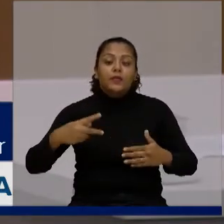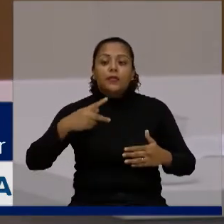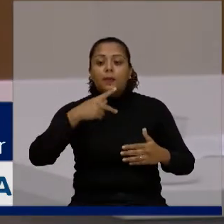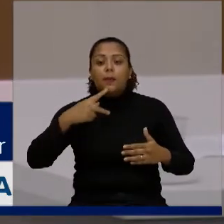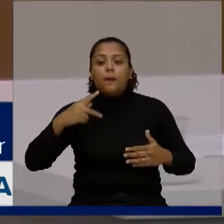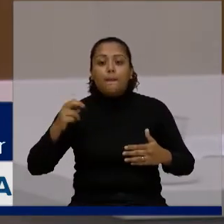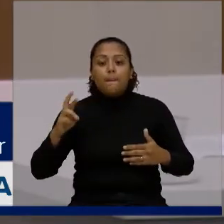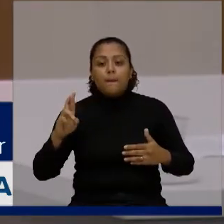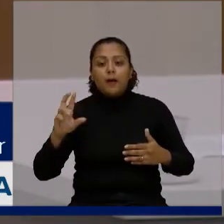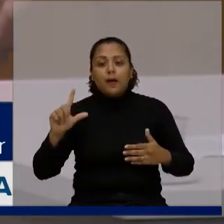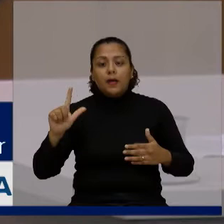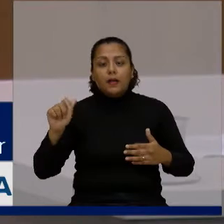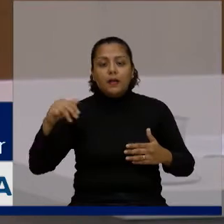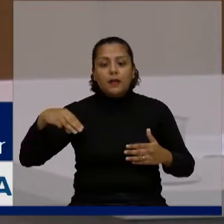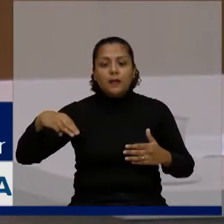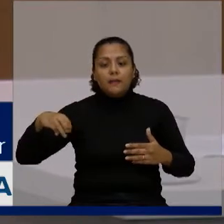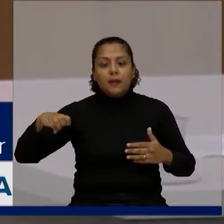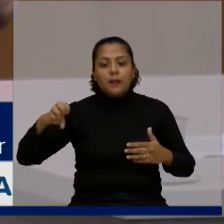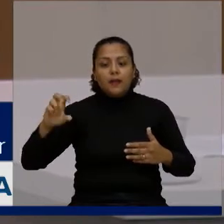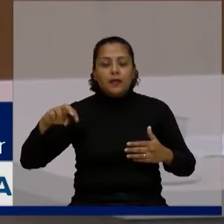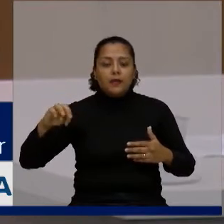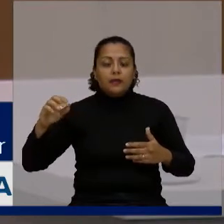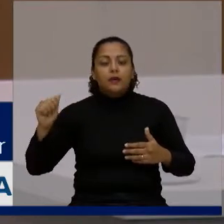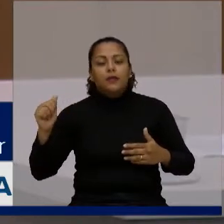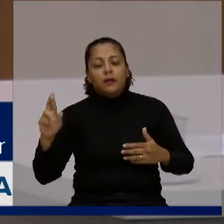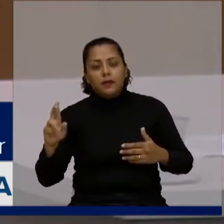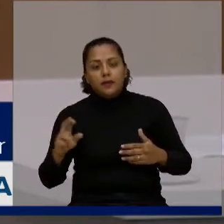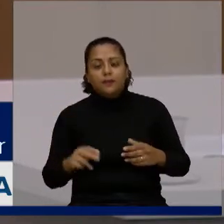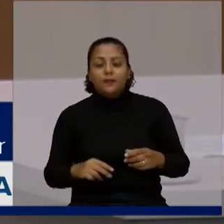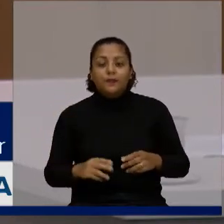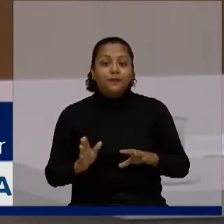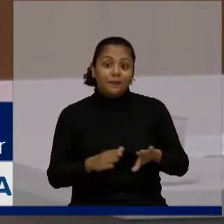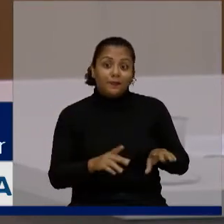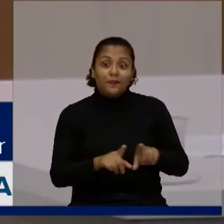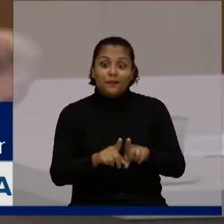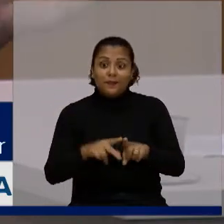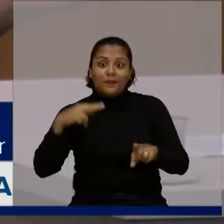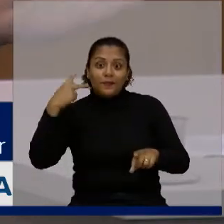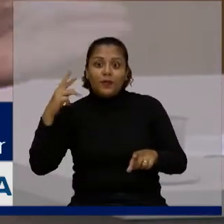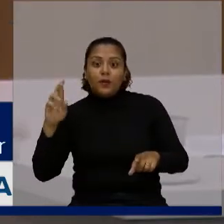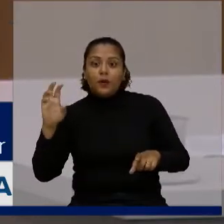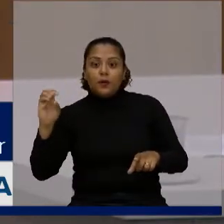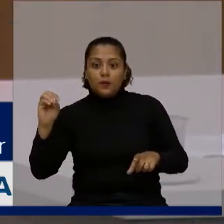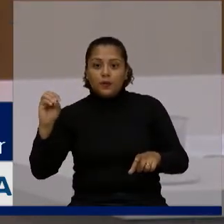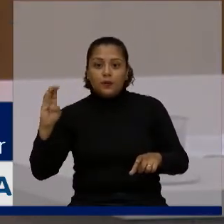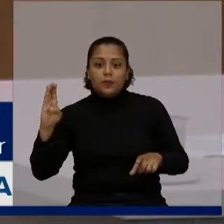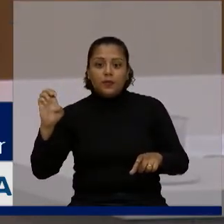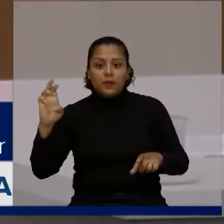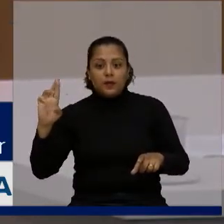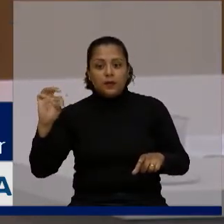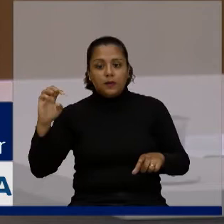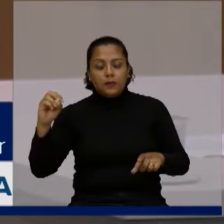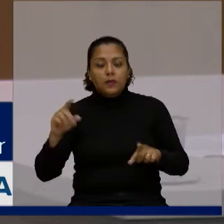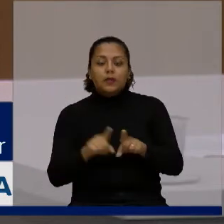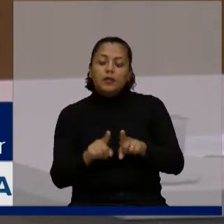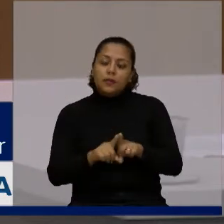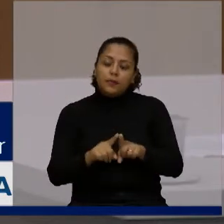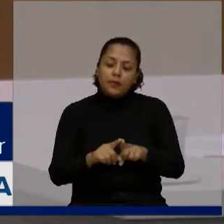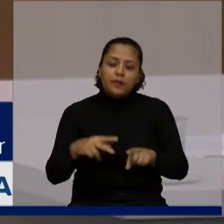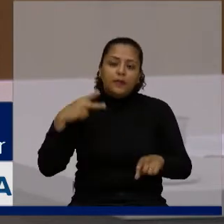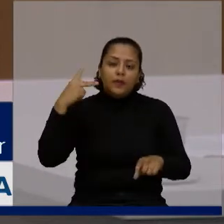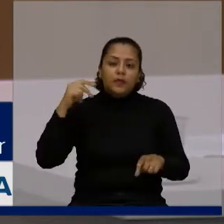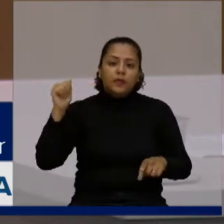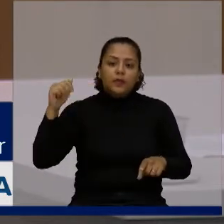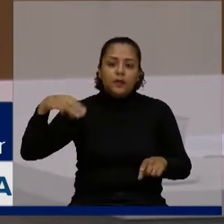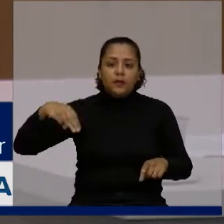Antero, o vereador Roberto Chagas também faz parte da frente, e a vereadora Amélia Naomi. O secretário